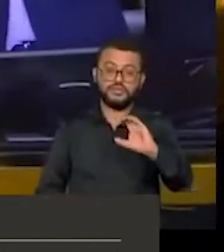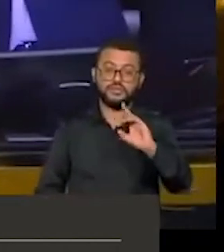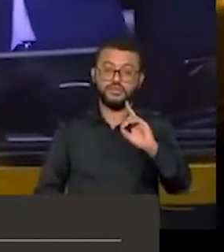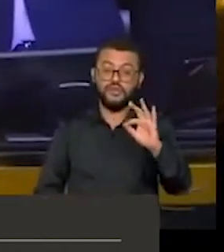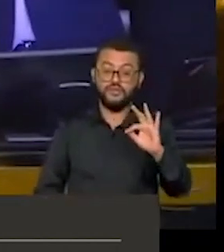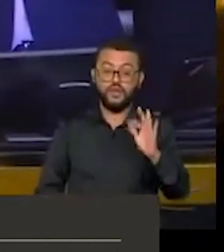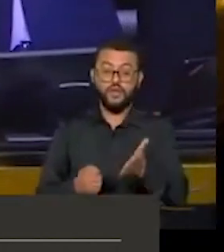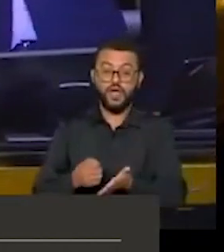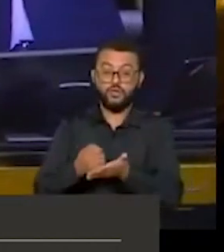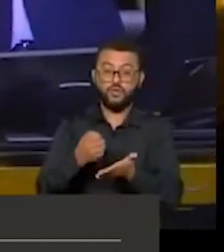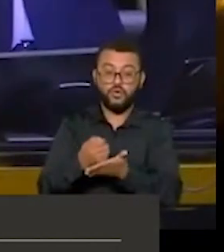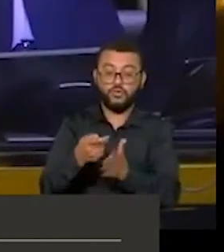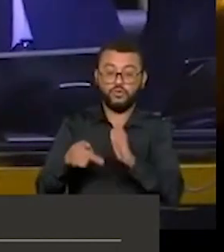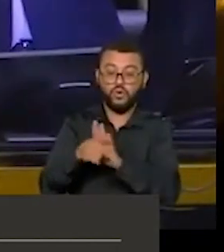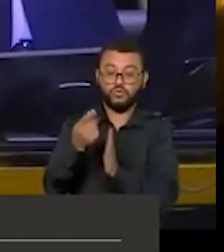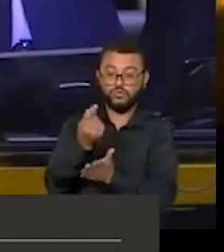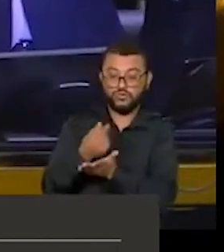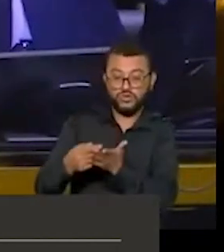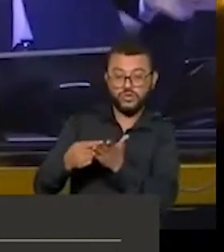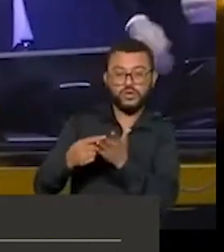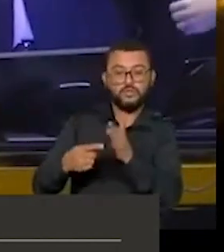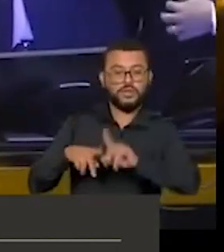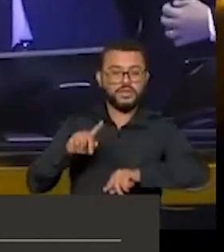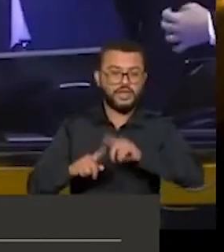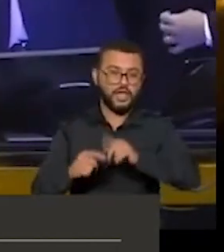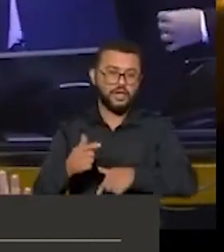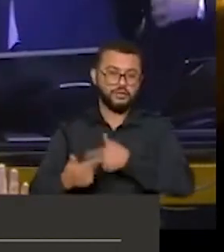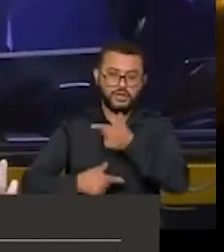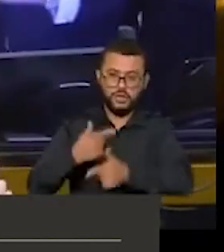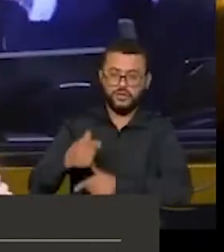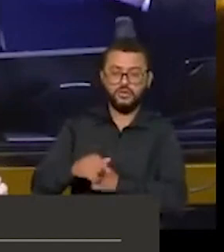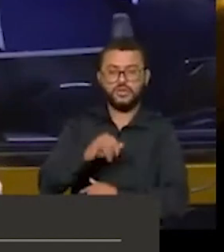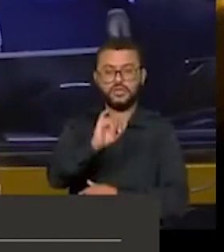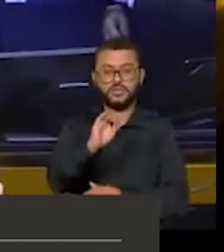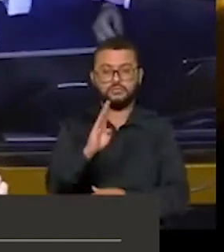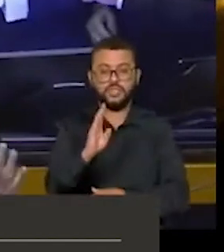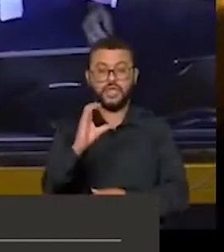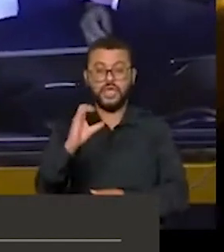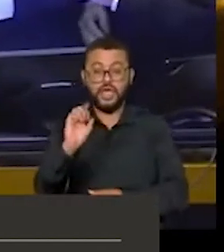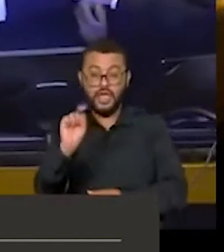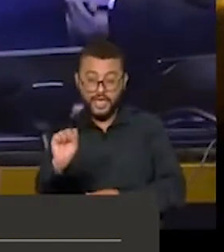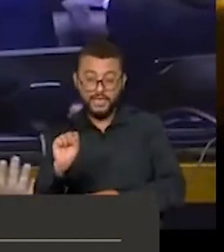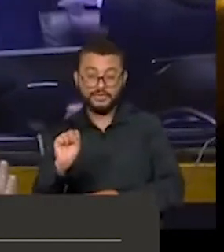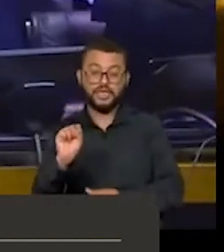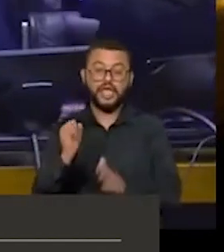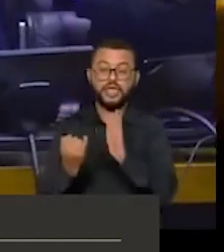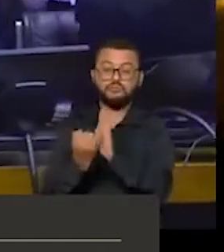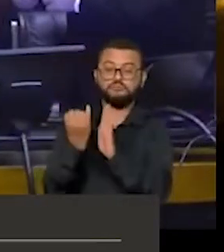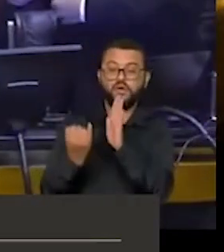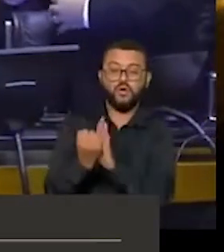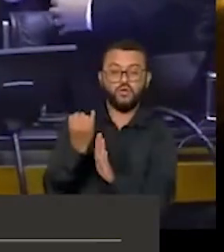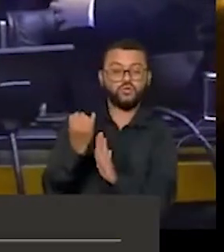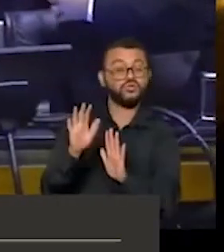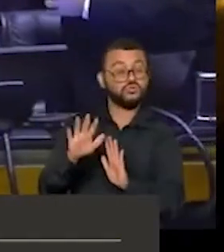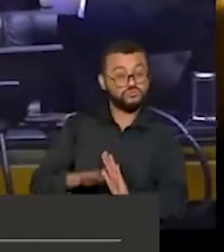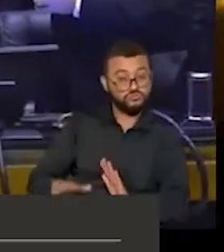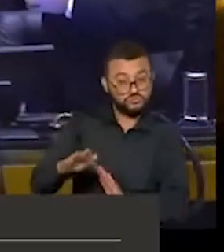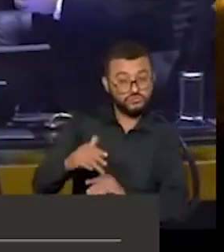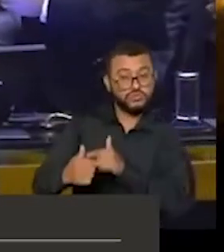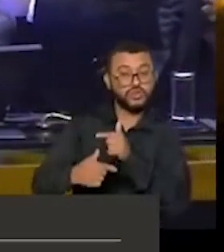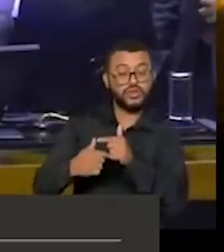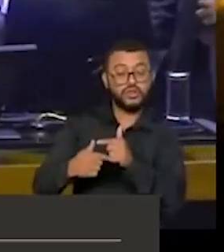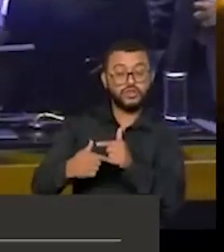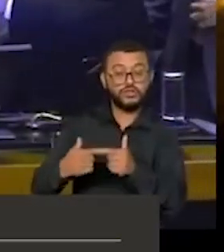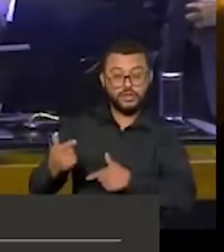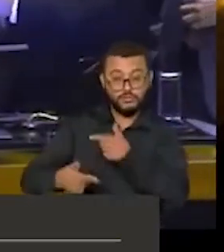não você tem um benefício na Constituição quer dizer Imagina só se se essa nova lei a da questão